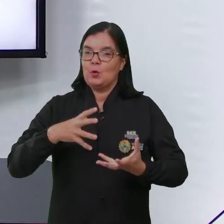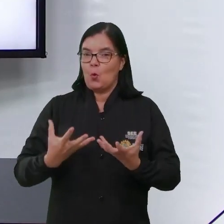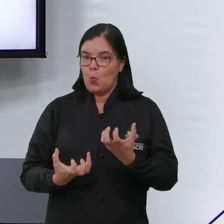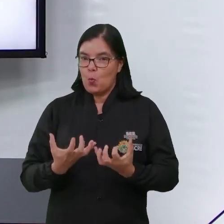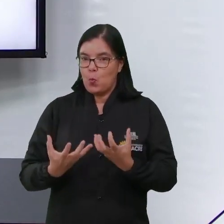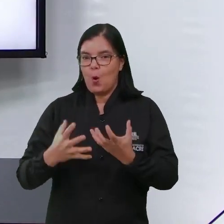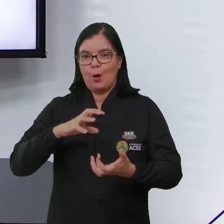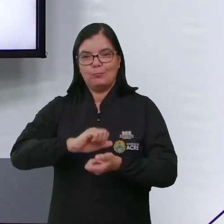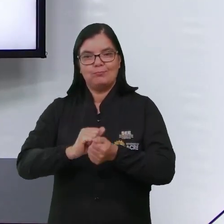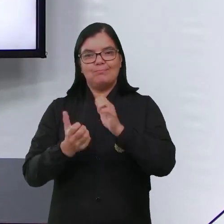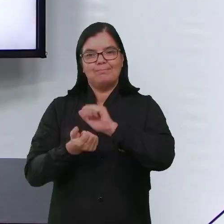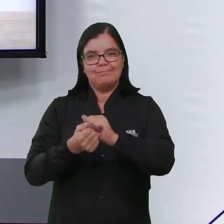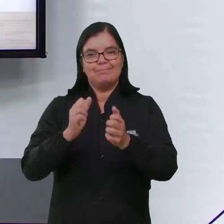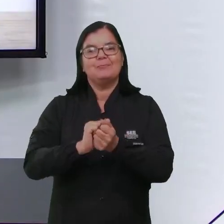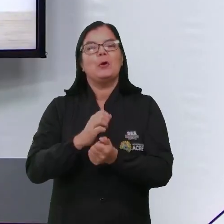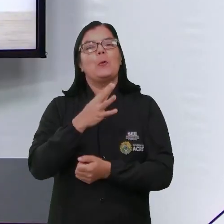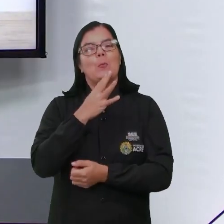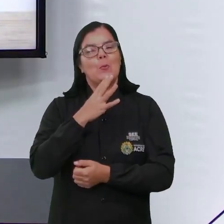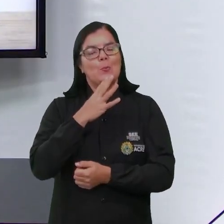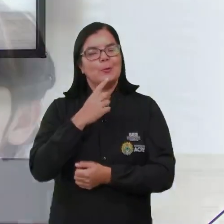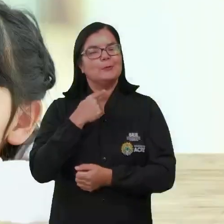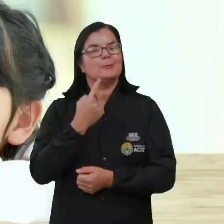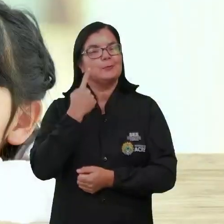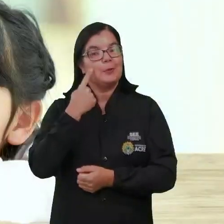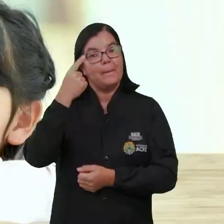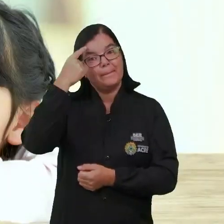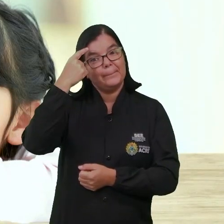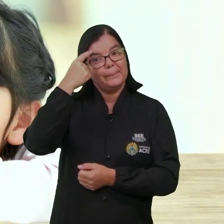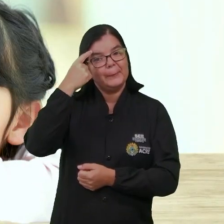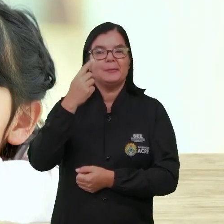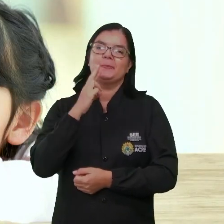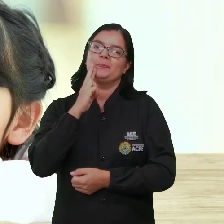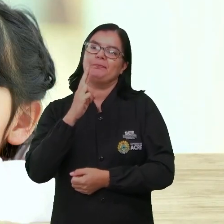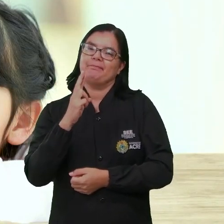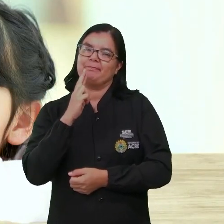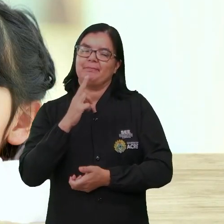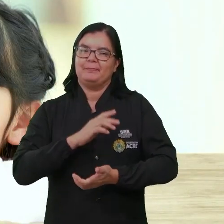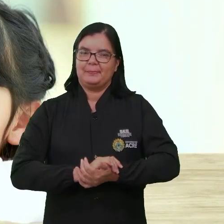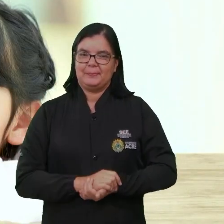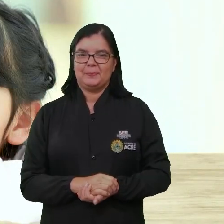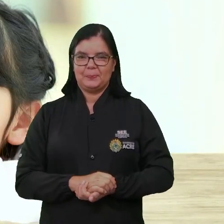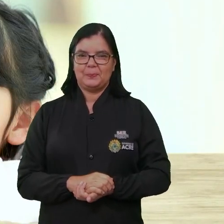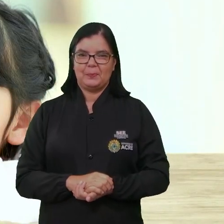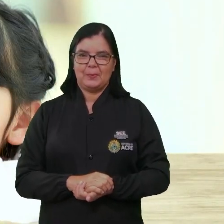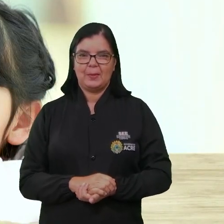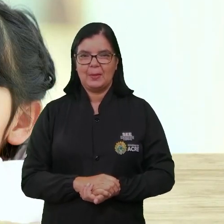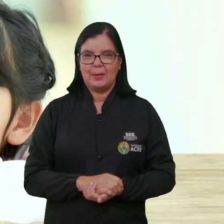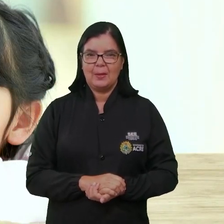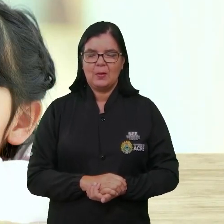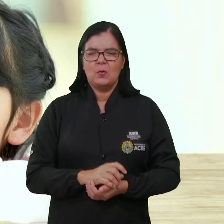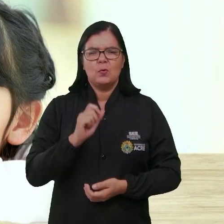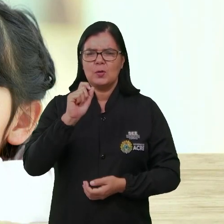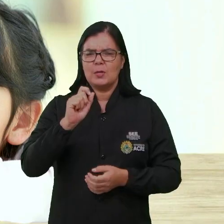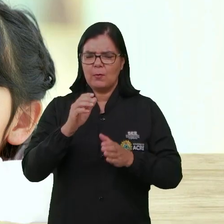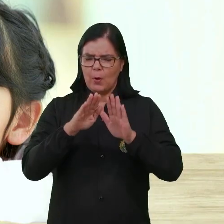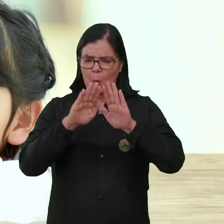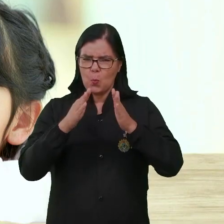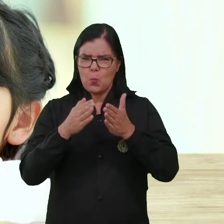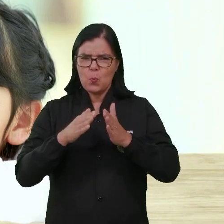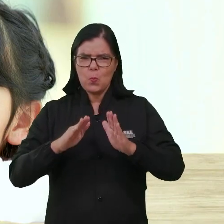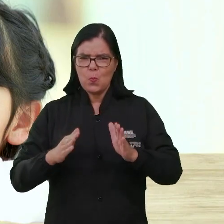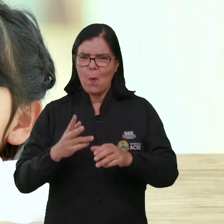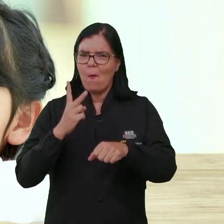cerâmicos. Então, vamos conhecer um pouco mais sobre eles e vem aqui para o nosso Pense e Responda. O que esse vaso